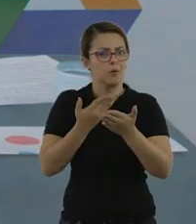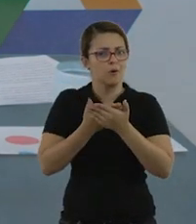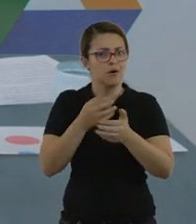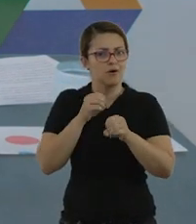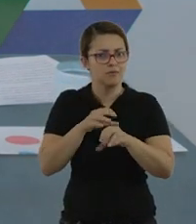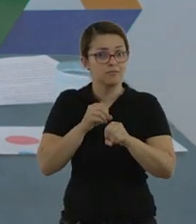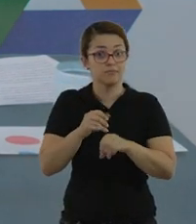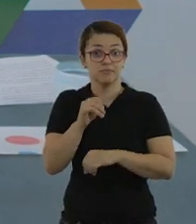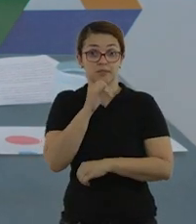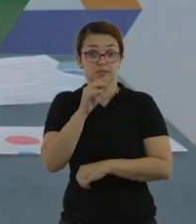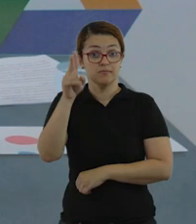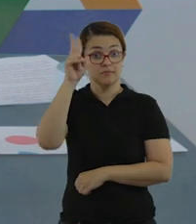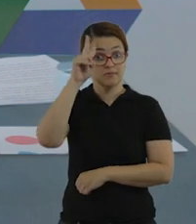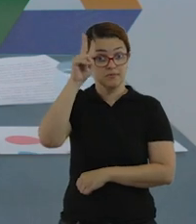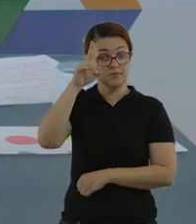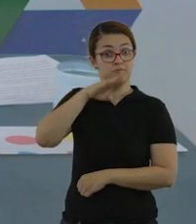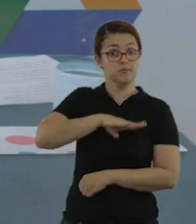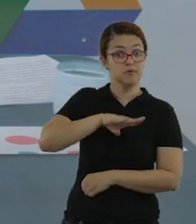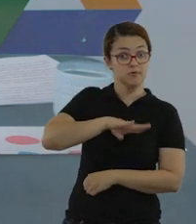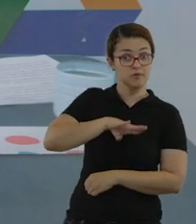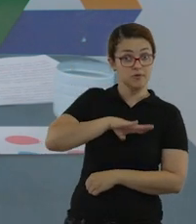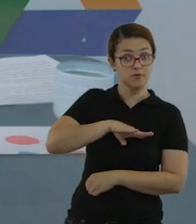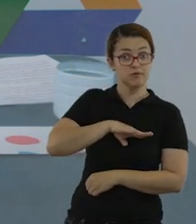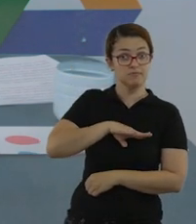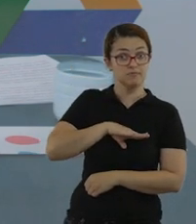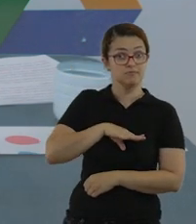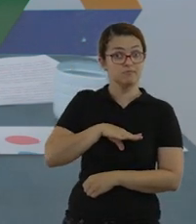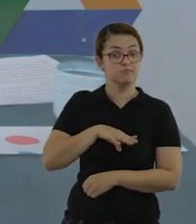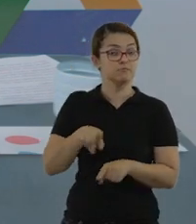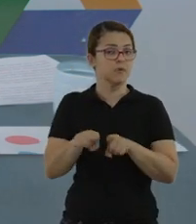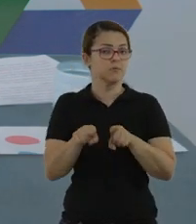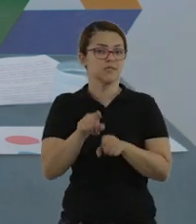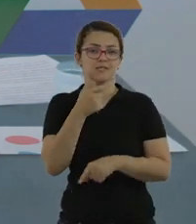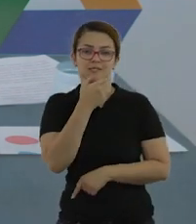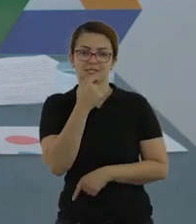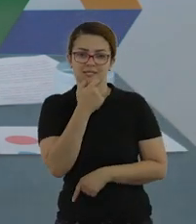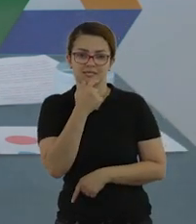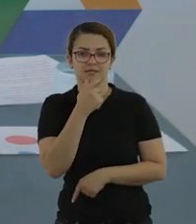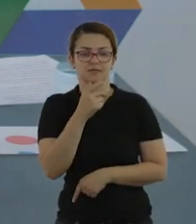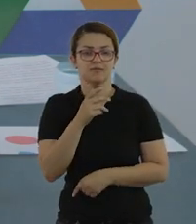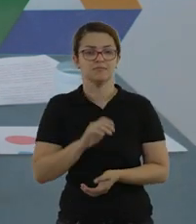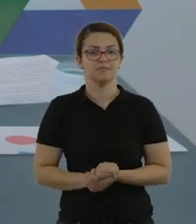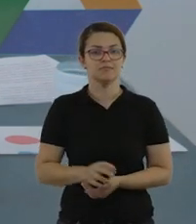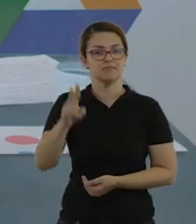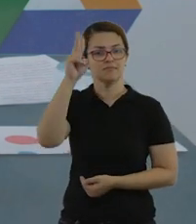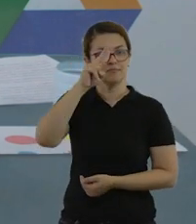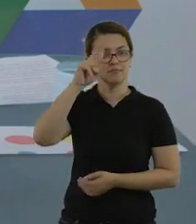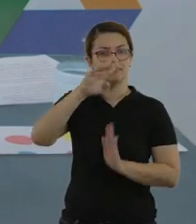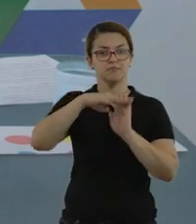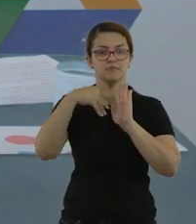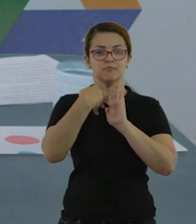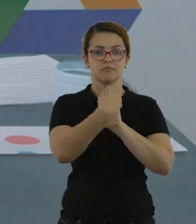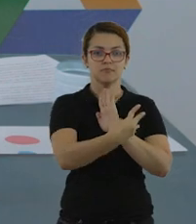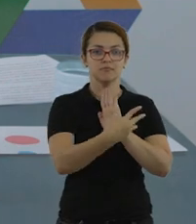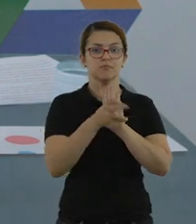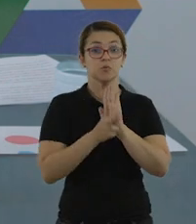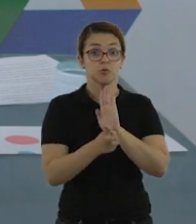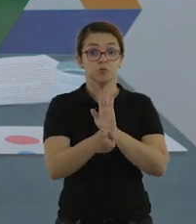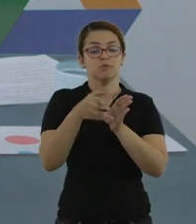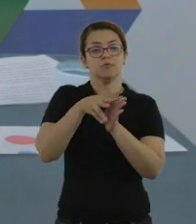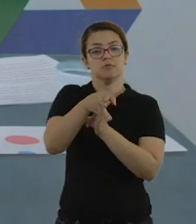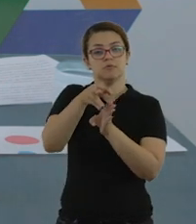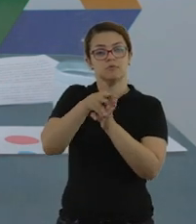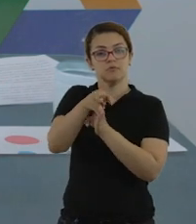aqui na segunda-feira eu tenho a disciplina de língua portuguesa e a disciplina de inglês. Lembrando também que a nossa tabela continua com